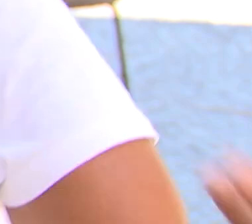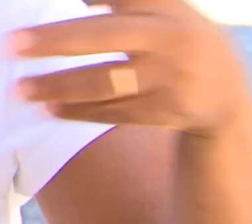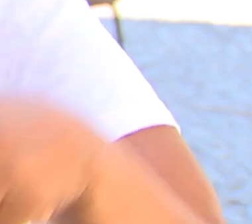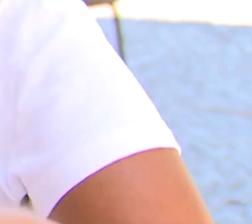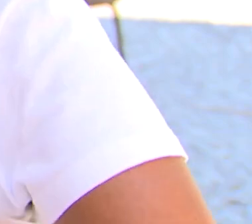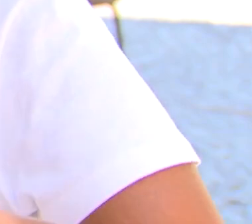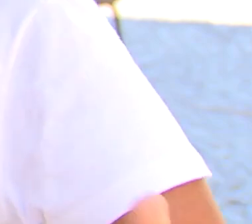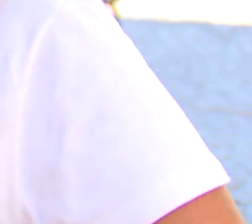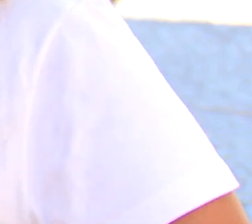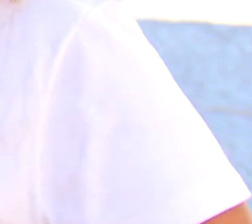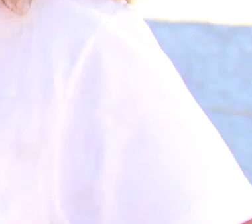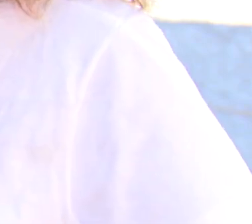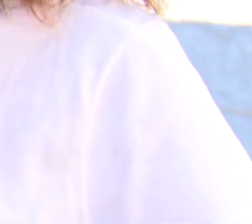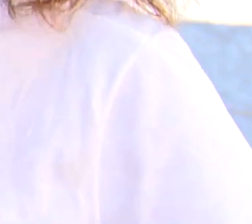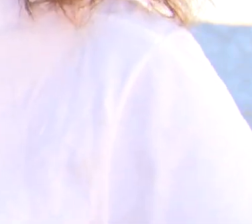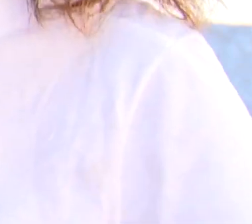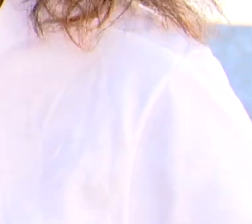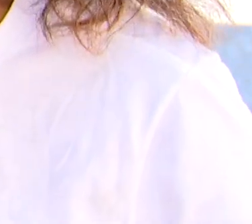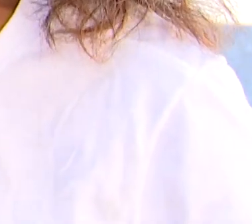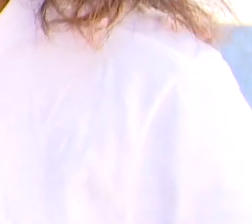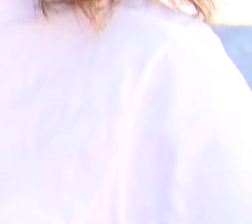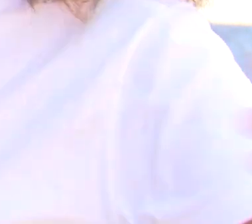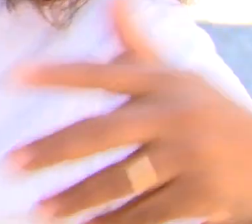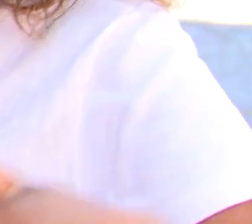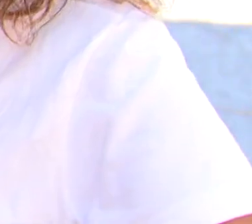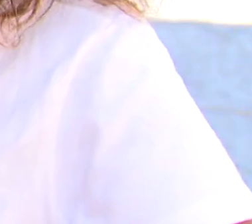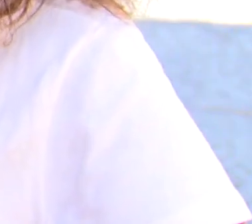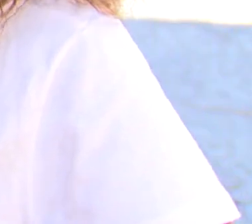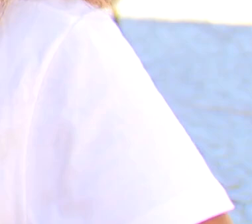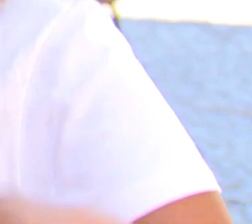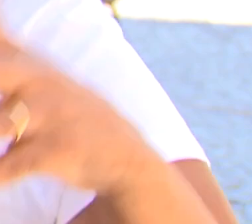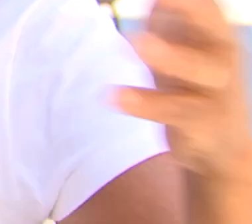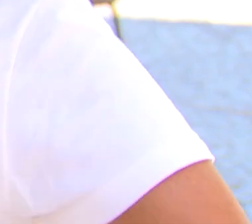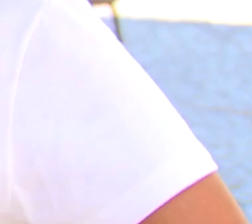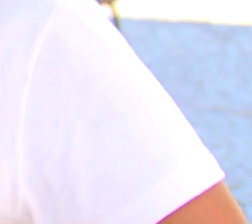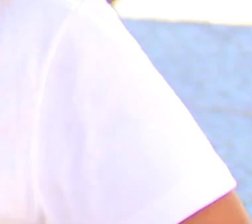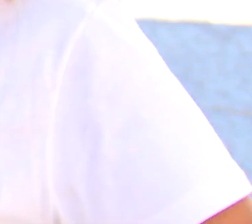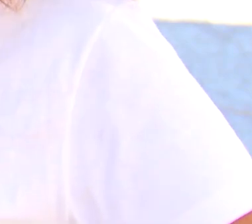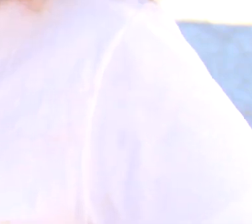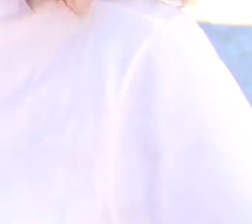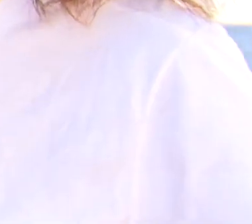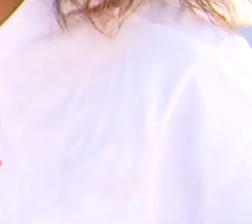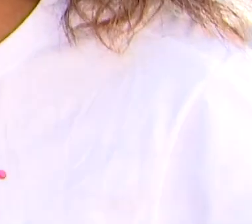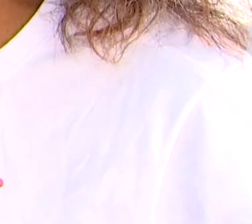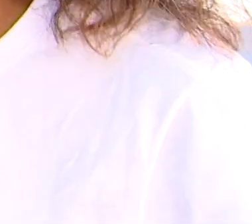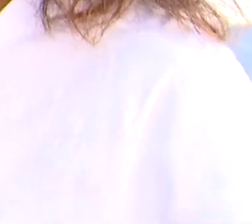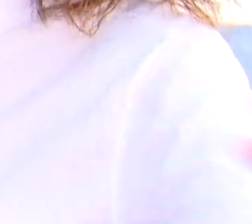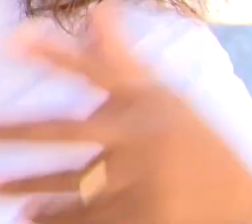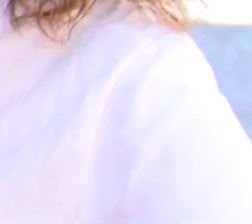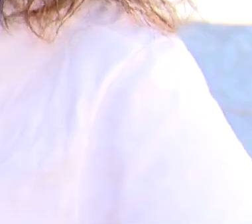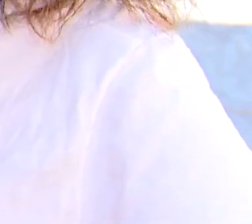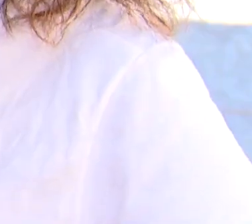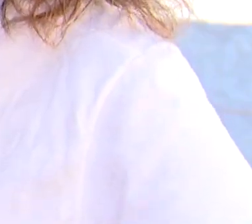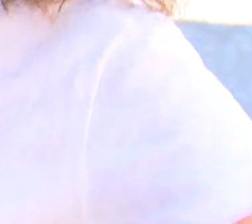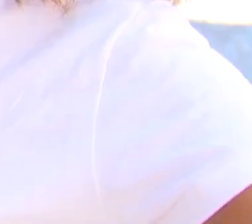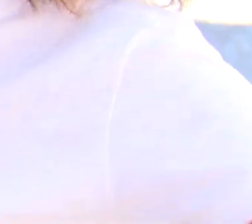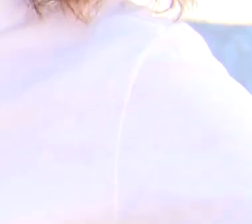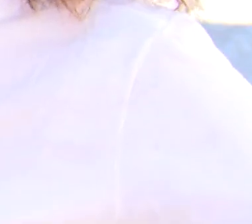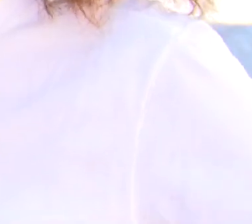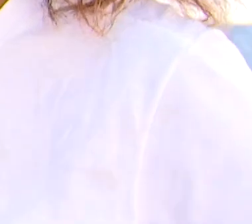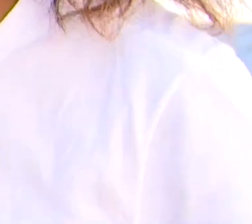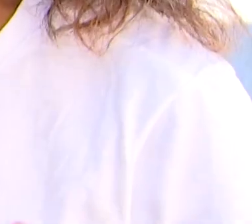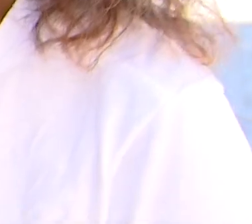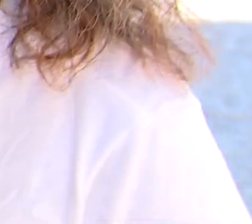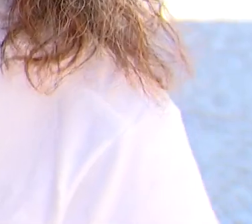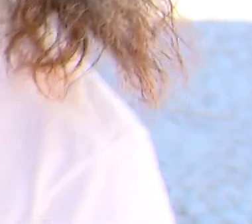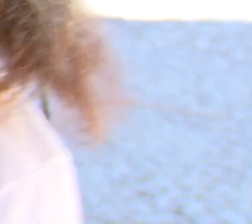bom ser feliz. Felicidade é cantar a vida inteira. Oi, felicidade é amar